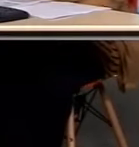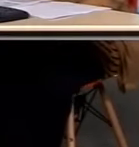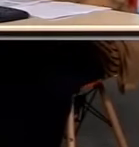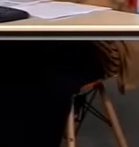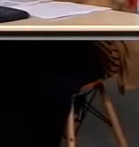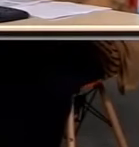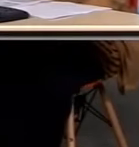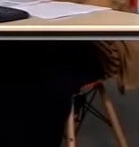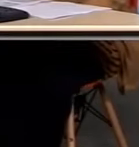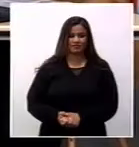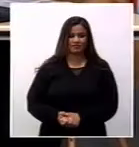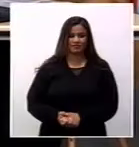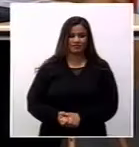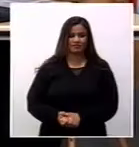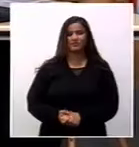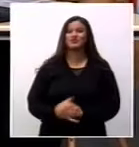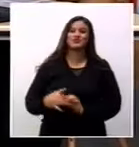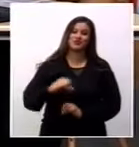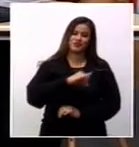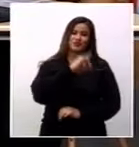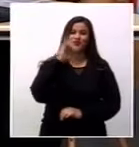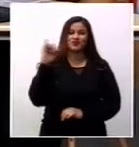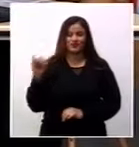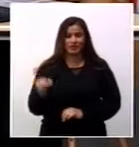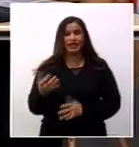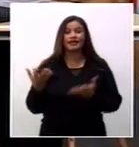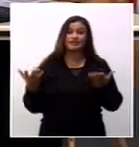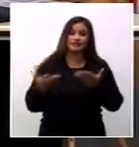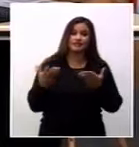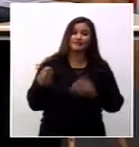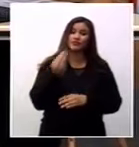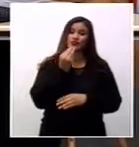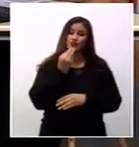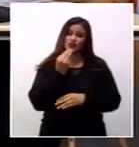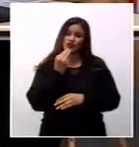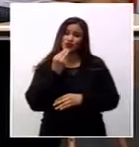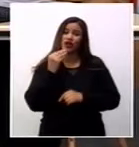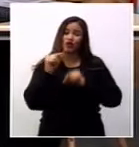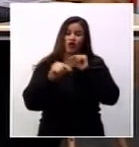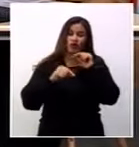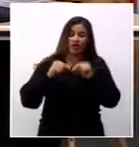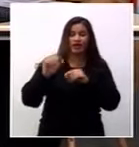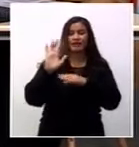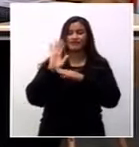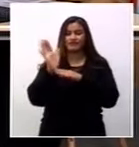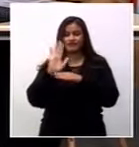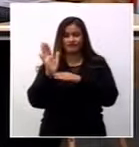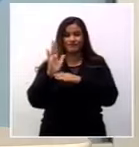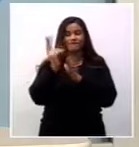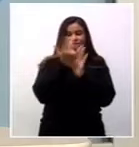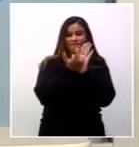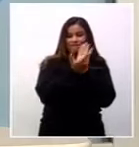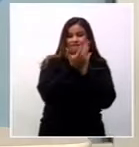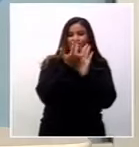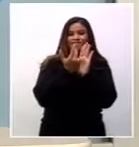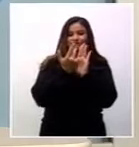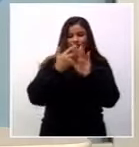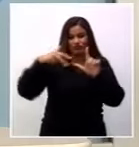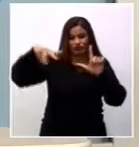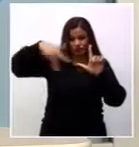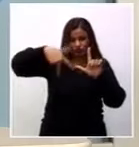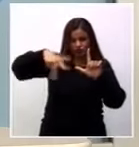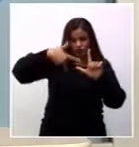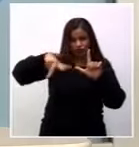Olá, vocês tiveram a oportunidade então, né, de assistir essa animação do